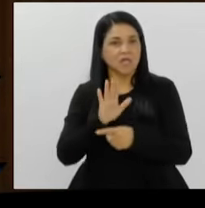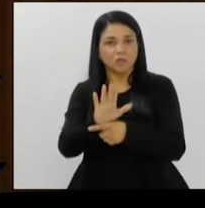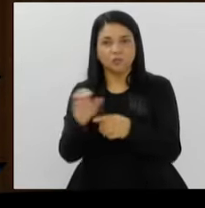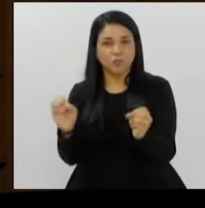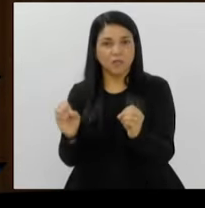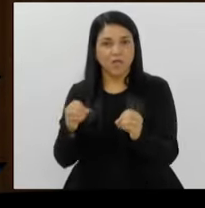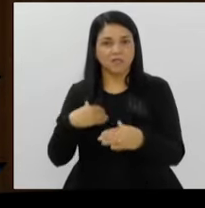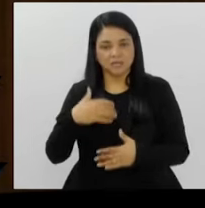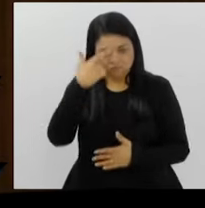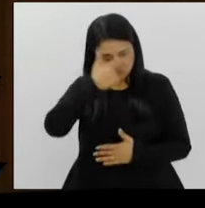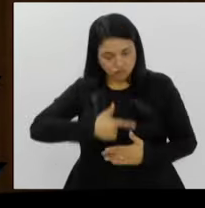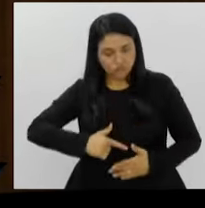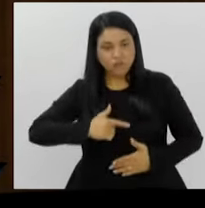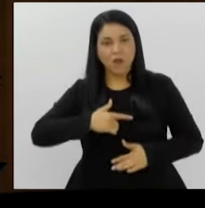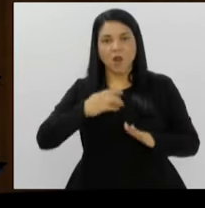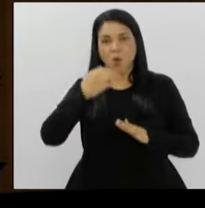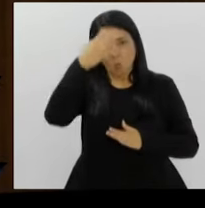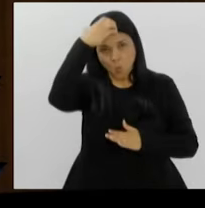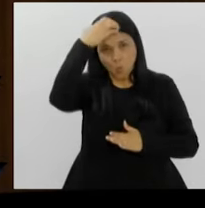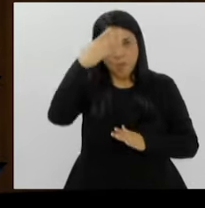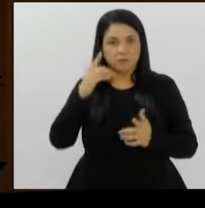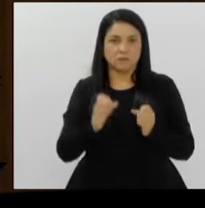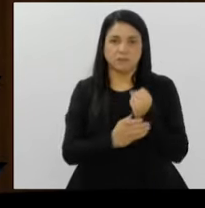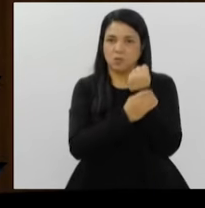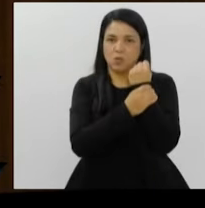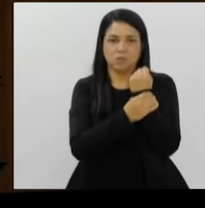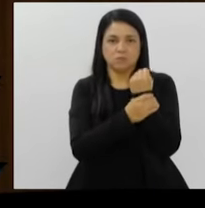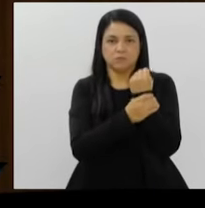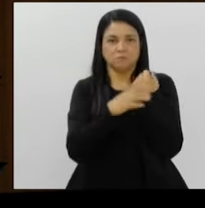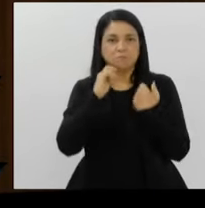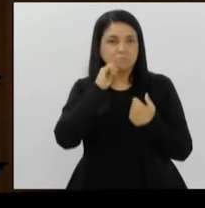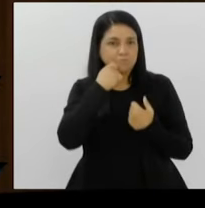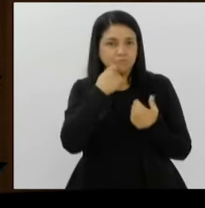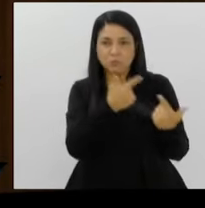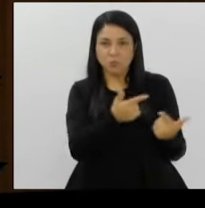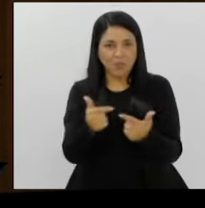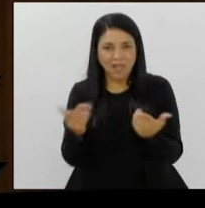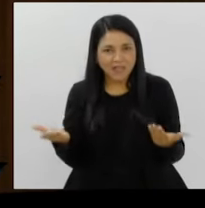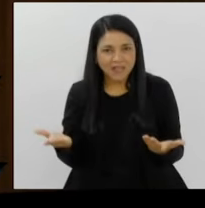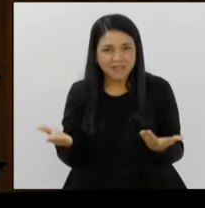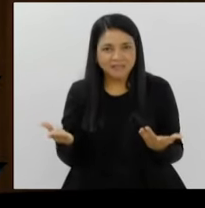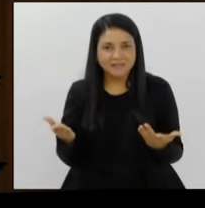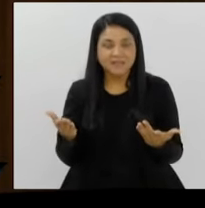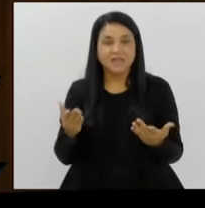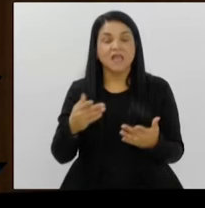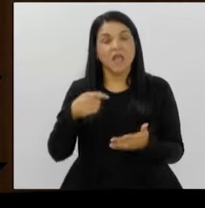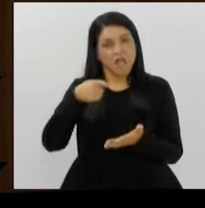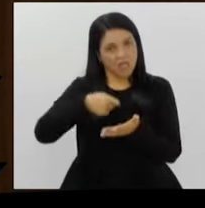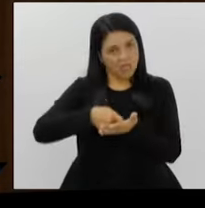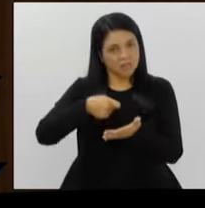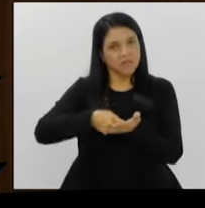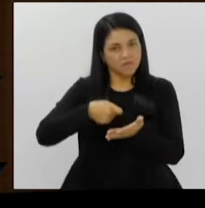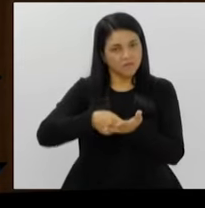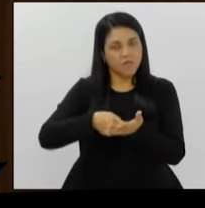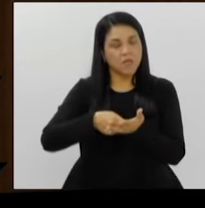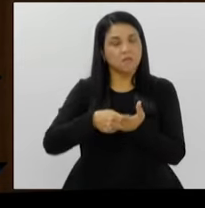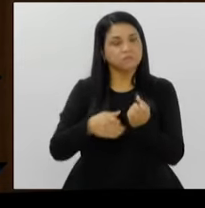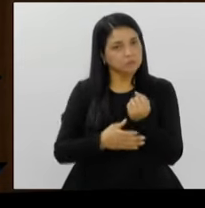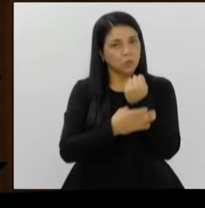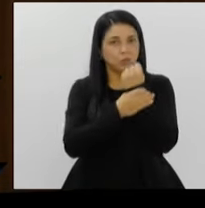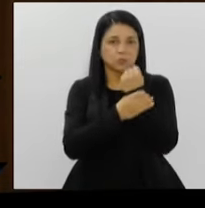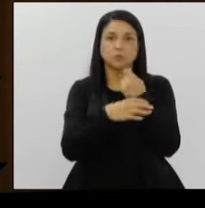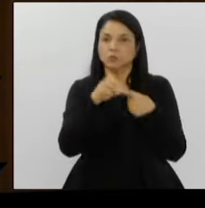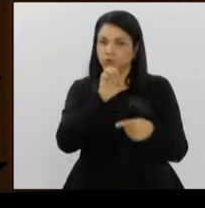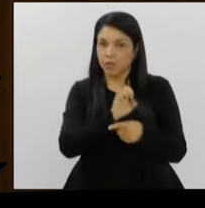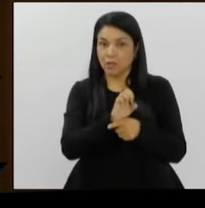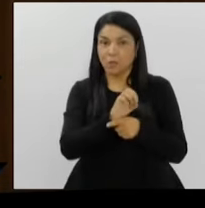segurança. Ora, nós sabemos que a segurança é dever do Estado, é obrigação do Estado, mas é dever de todos, pô.